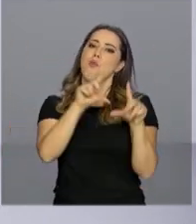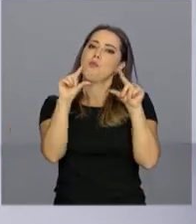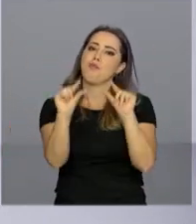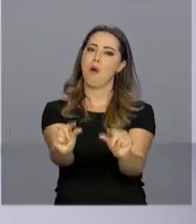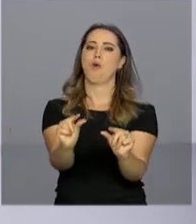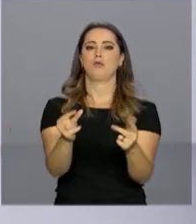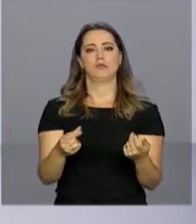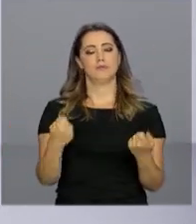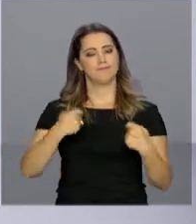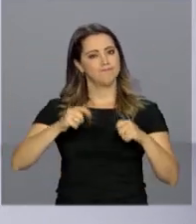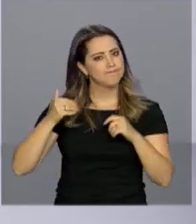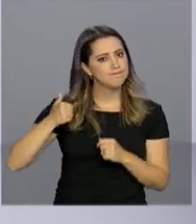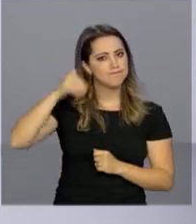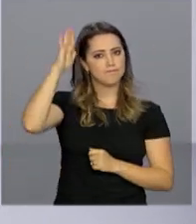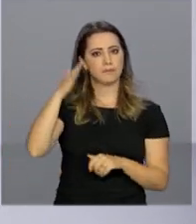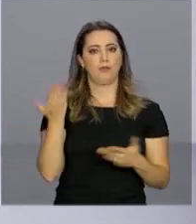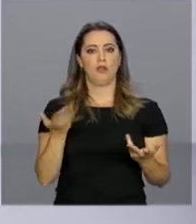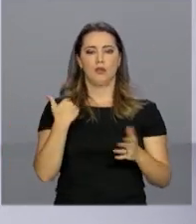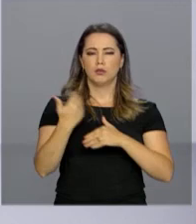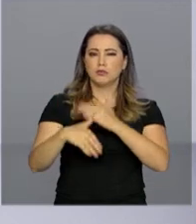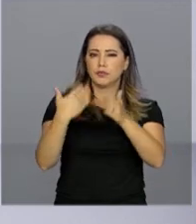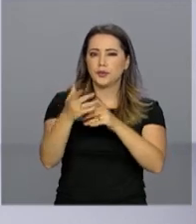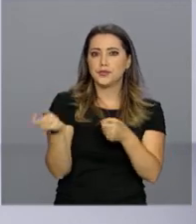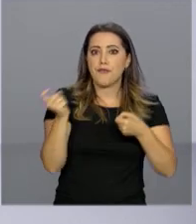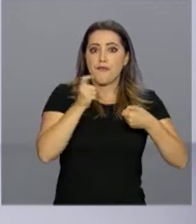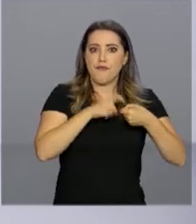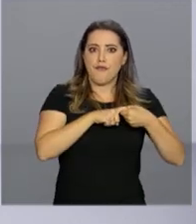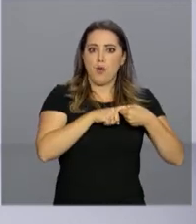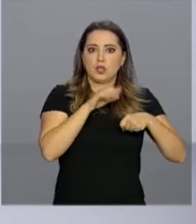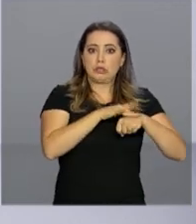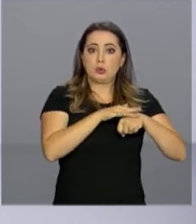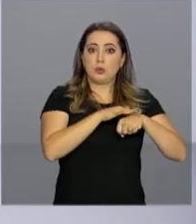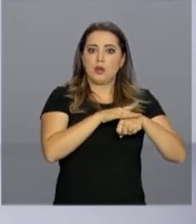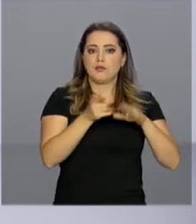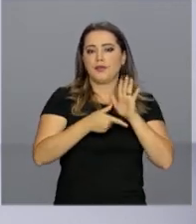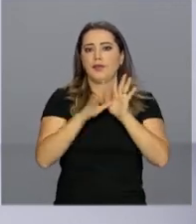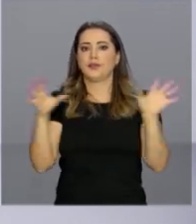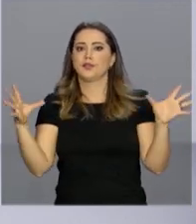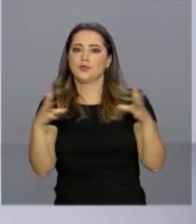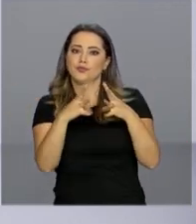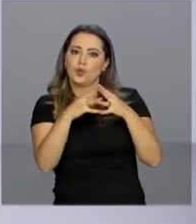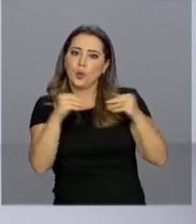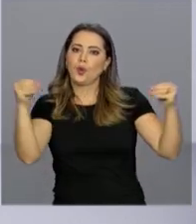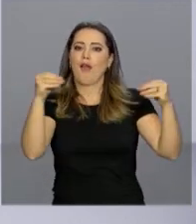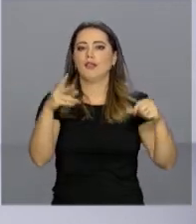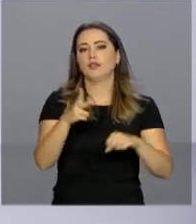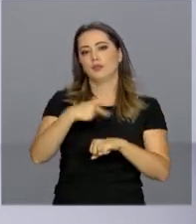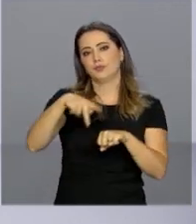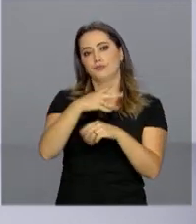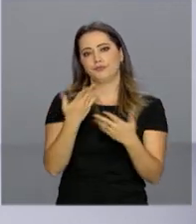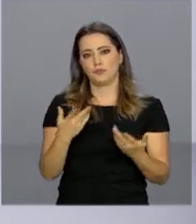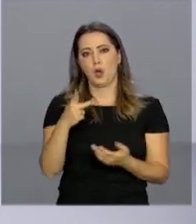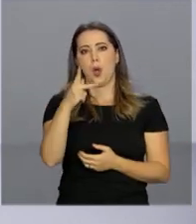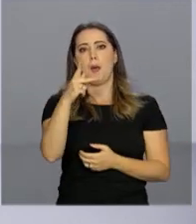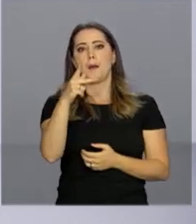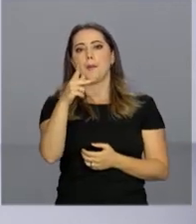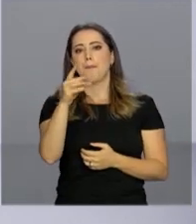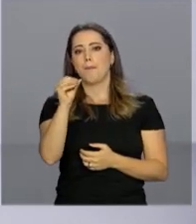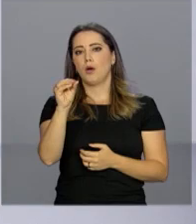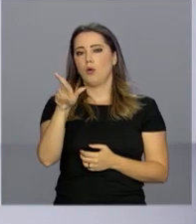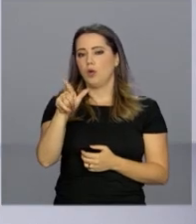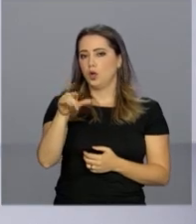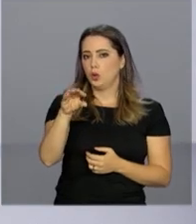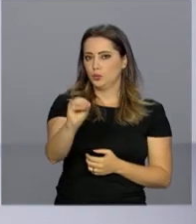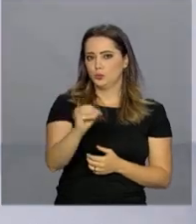abaixo do ideal com isso cresce o risco da volta de doenças que já estavam eliminadas no país como a poliomielite eo